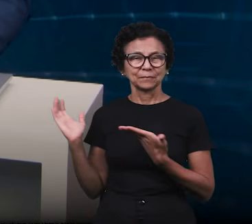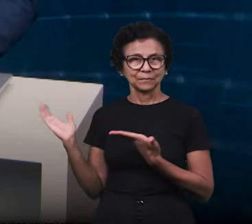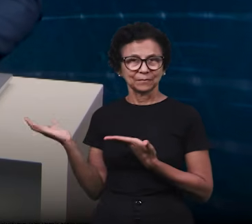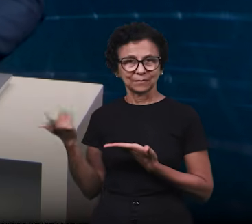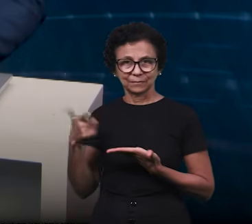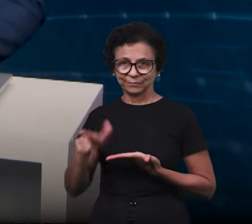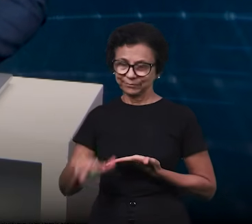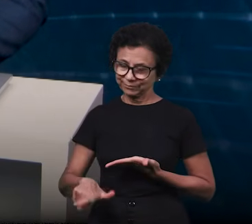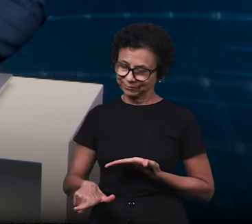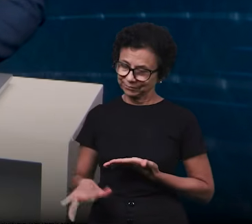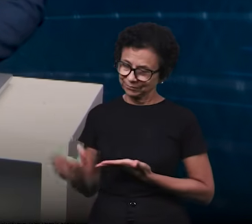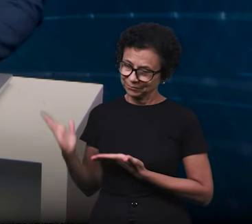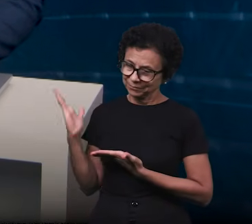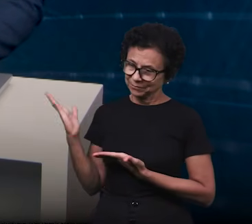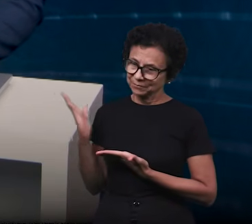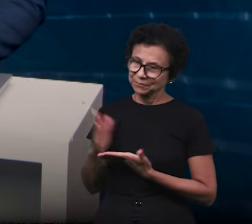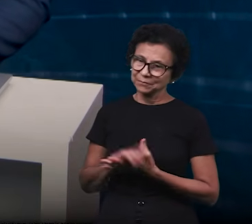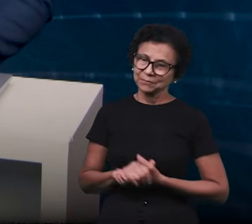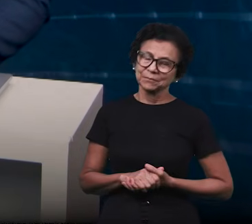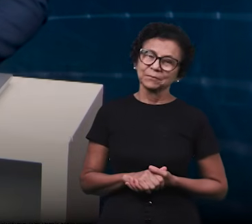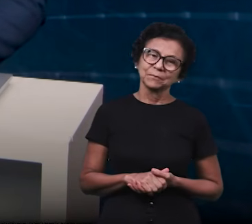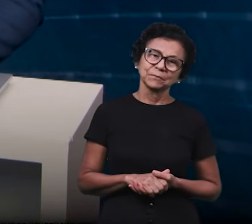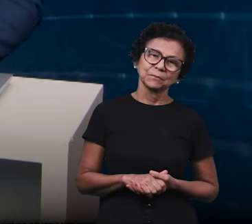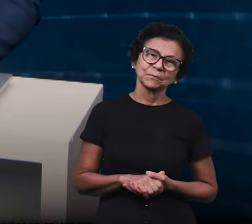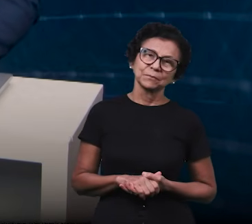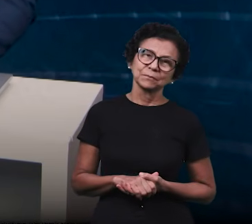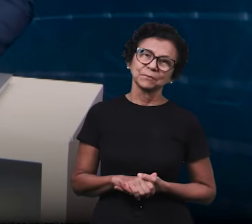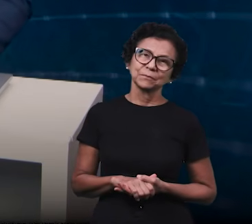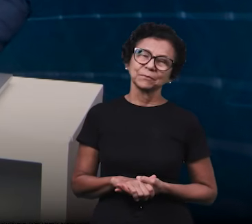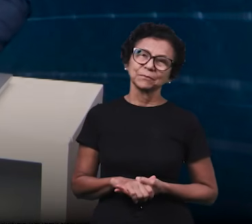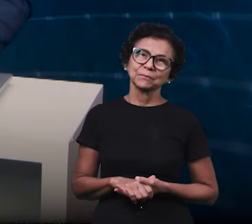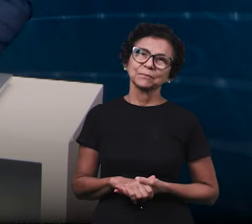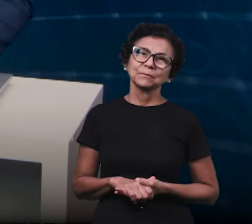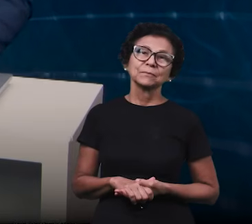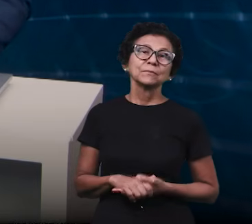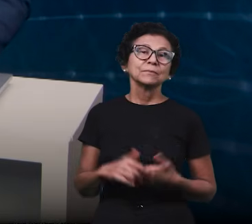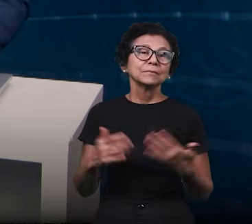manaimnews@radiomanaim.com.br. Vou repetir,